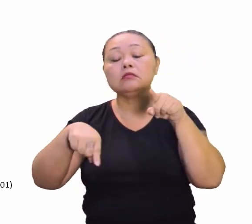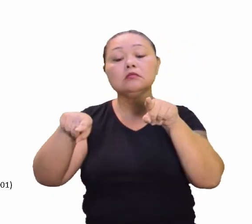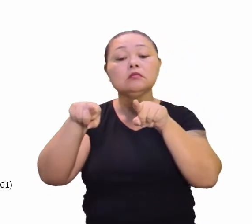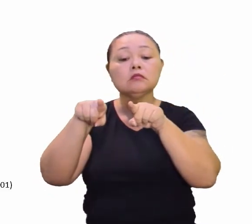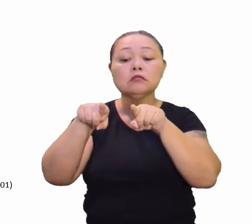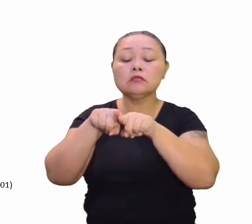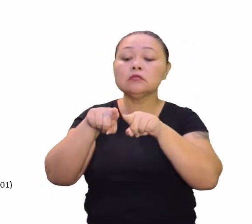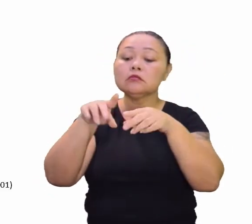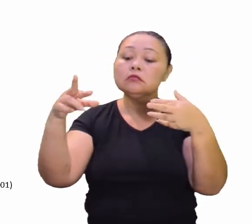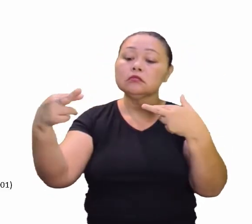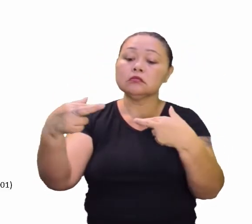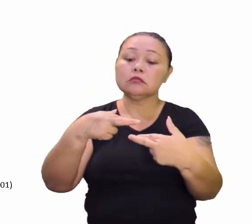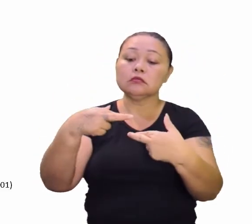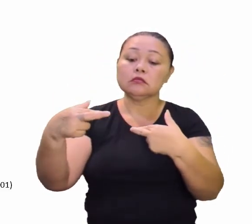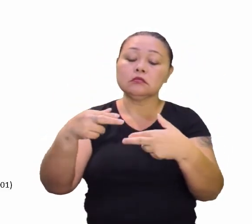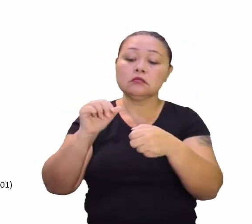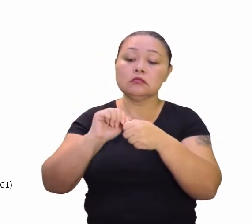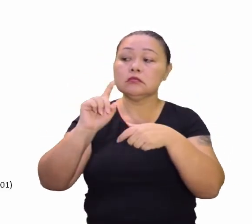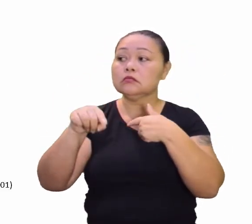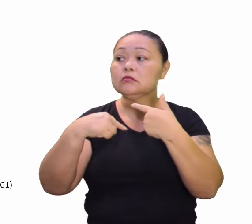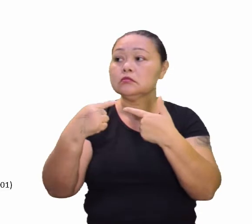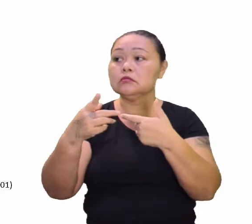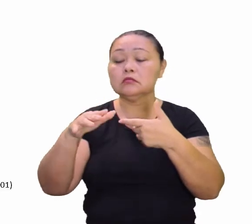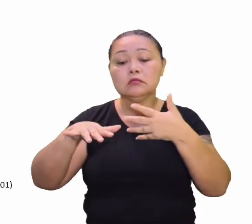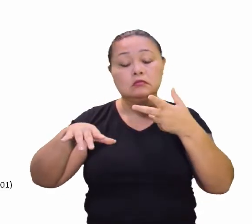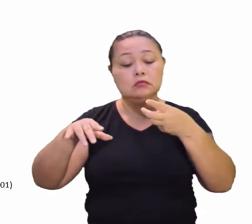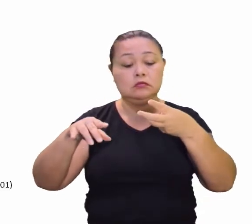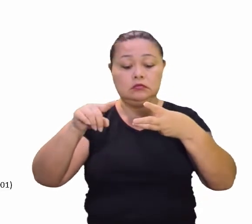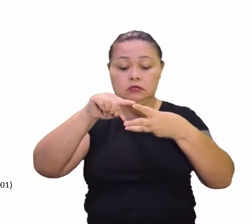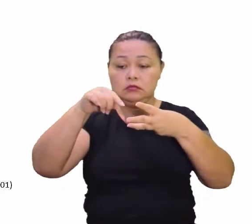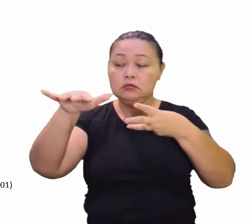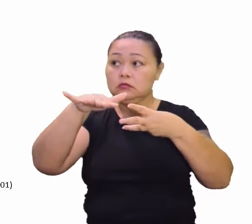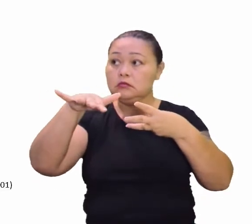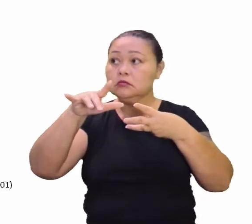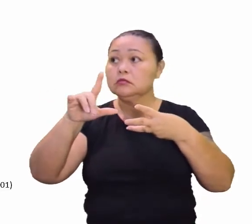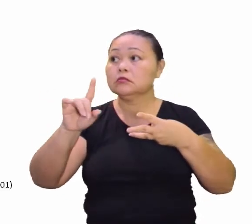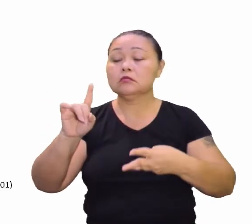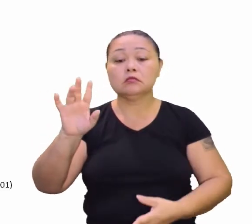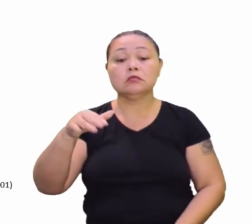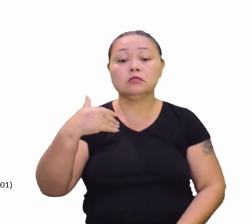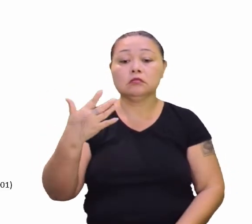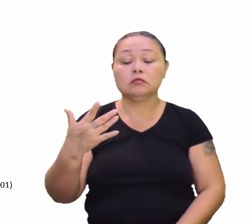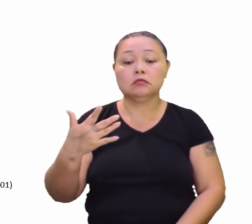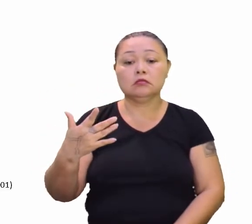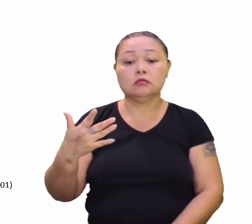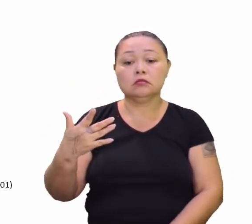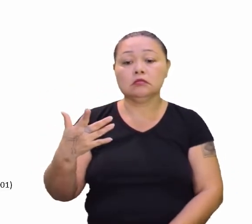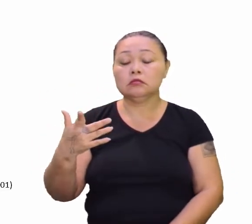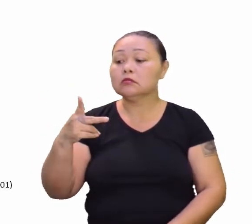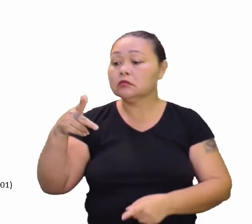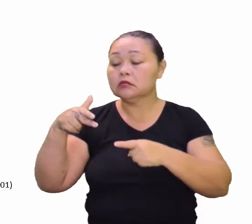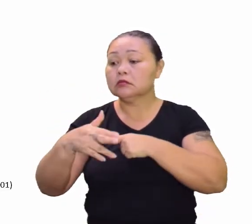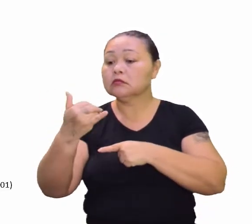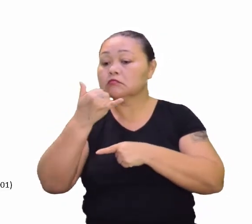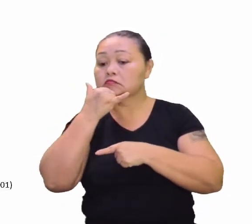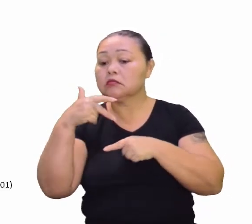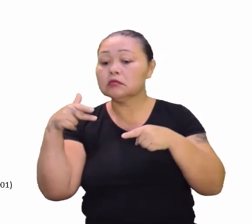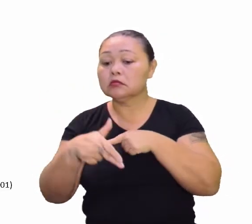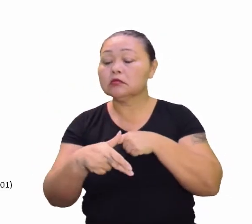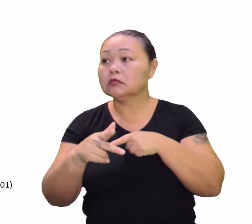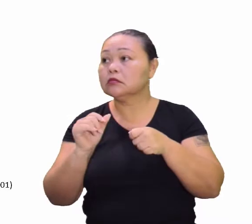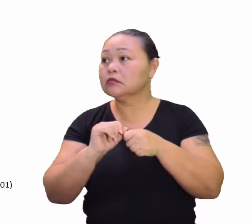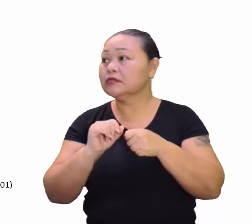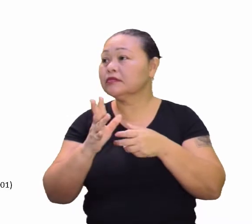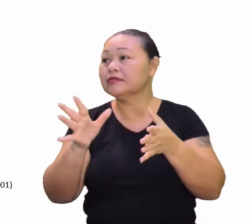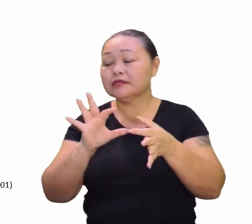está relacionado à questão do setor primário. Rogério, oi. Desculpa interromper você.